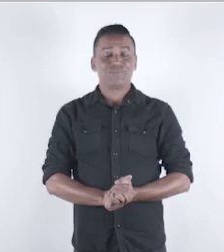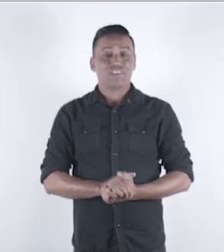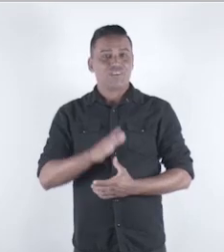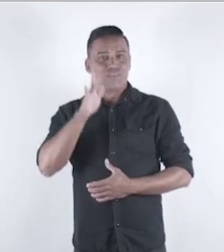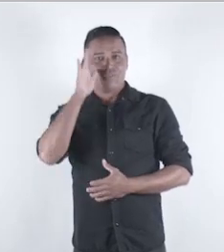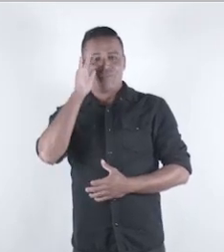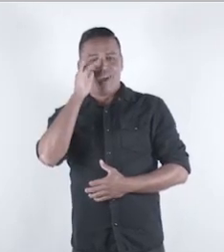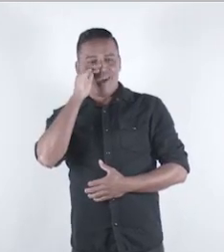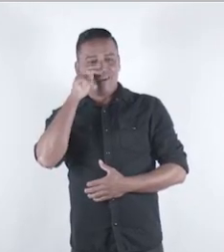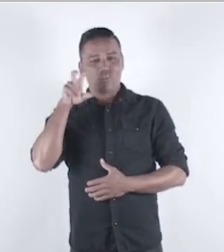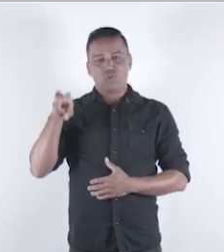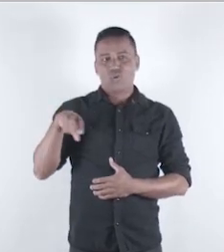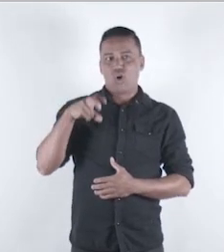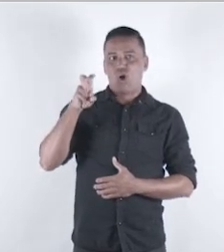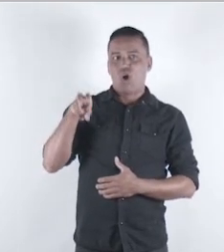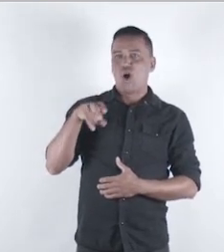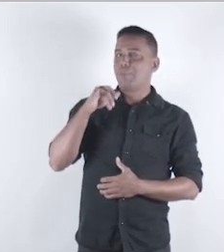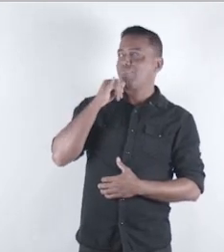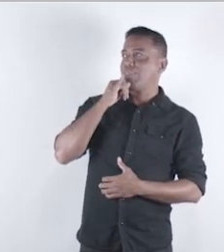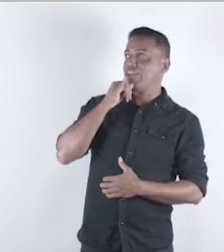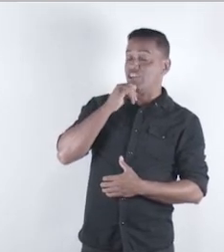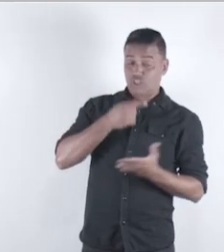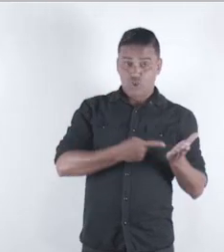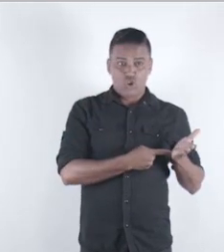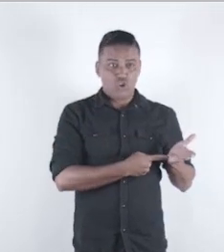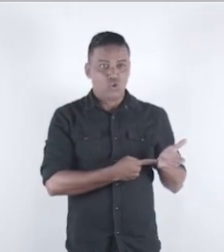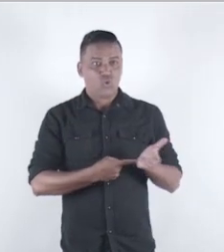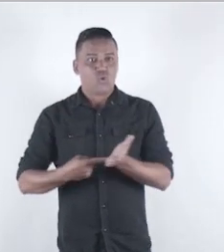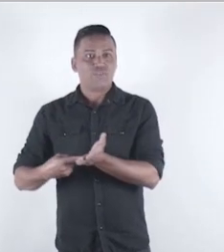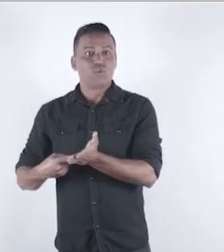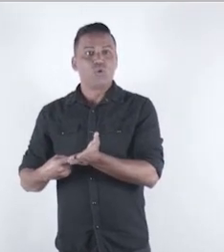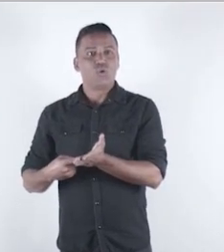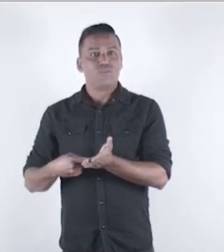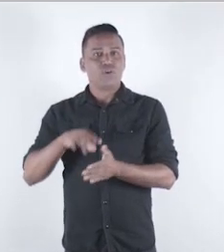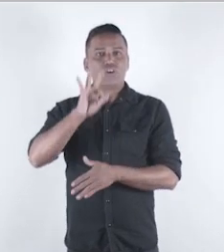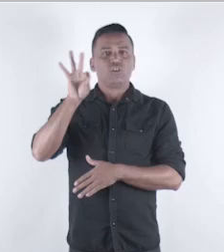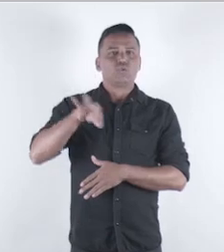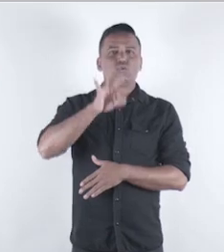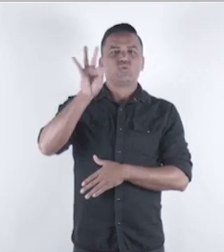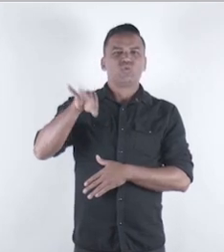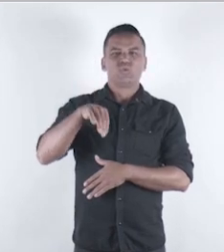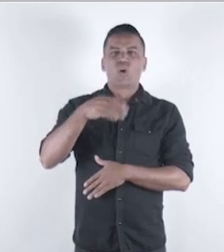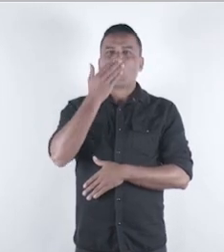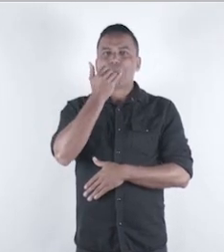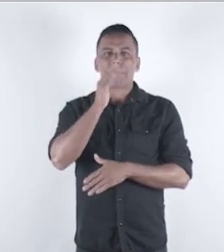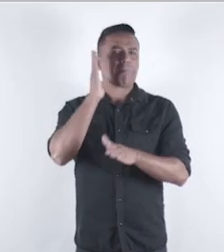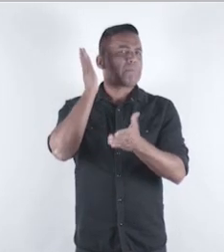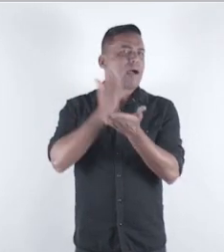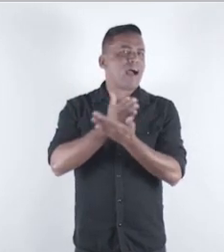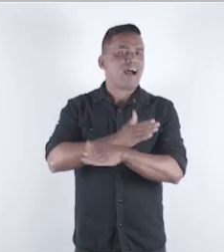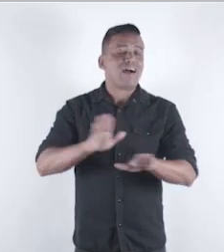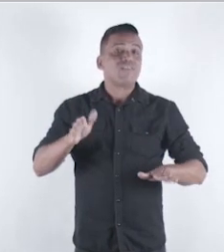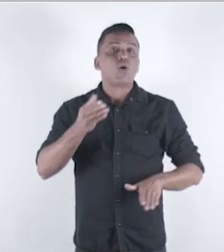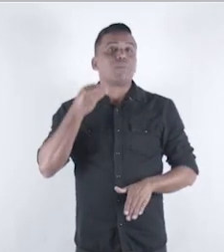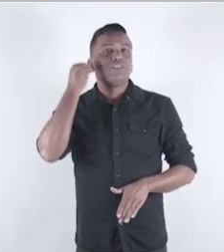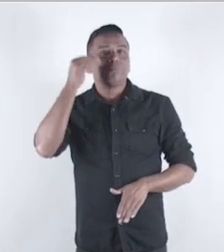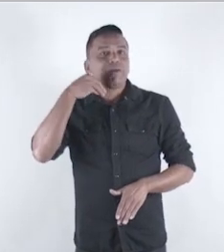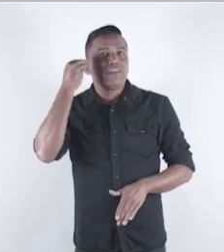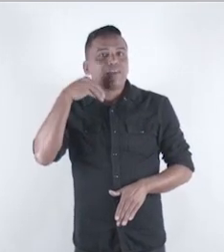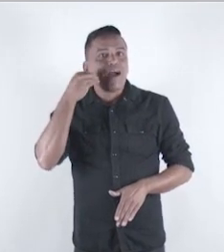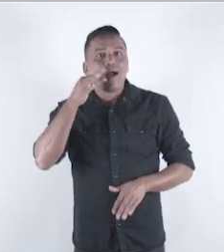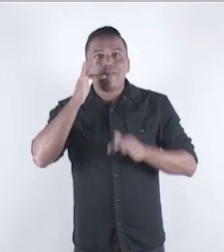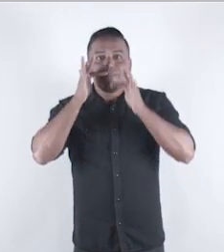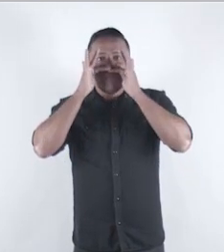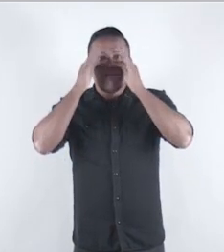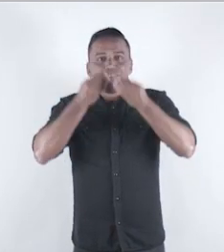Vendo a tristeza da colega, ela convidou. Deixa esses mosquitinhos sem graça para lá e vamos provar os sabores do